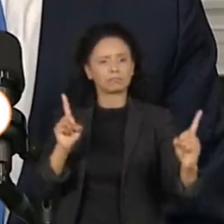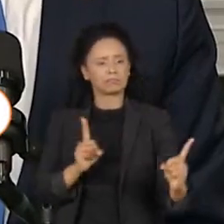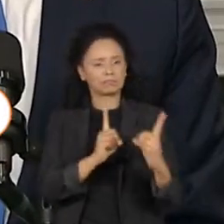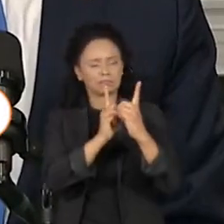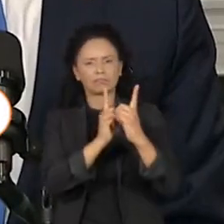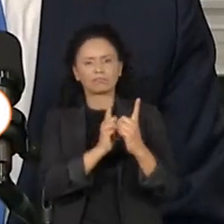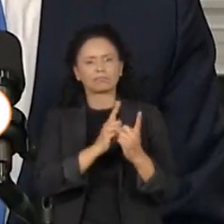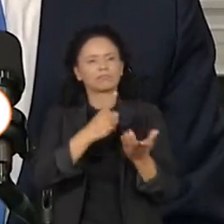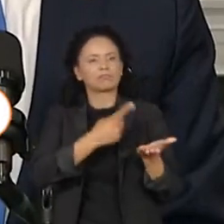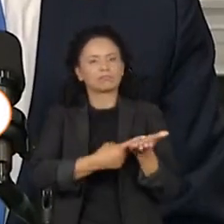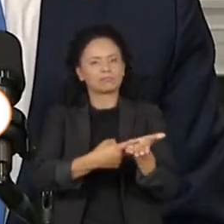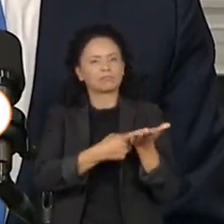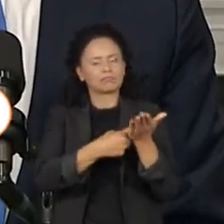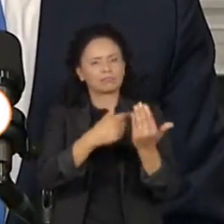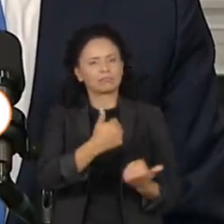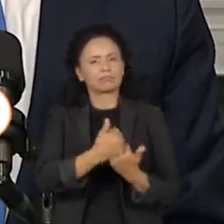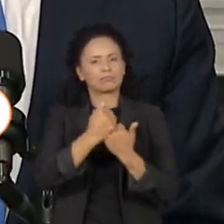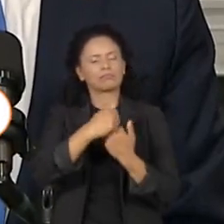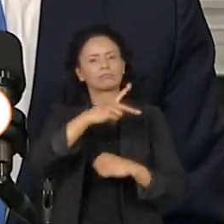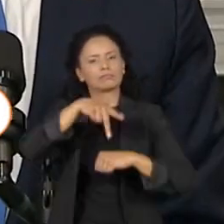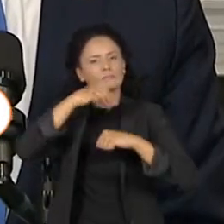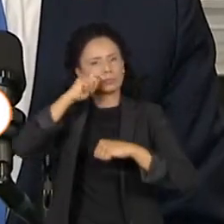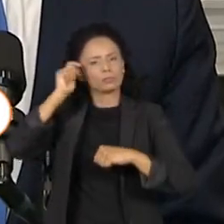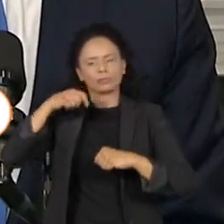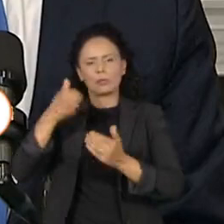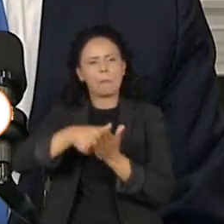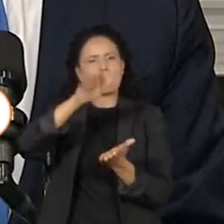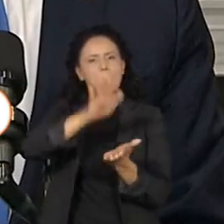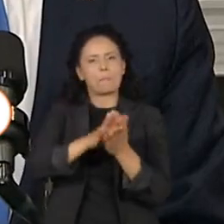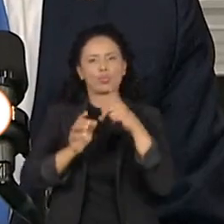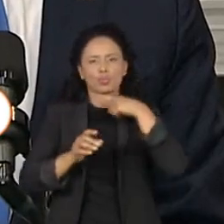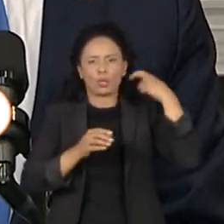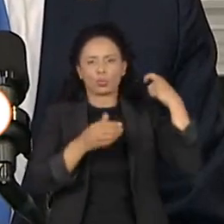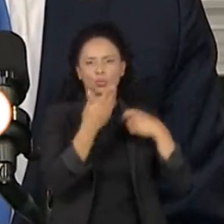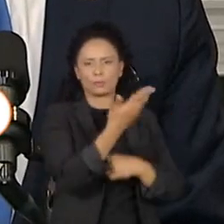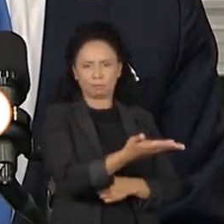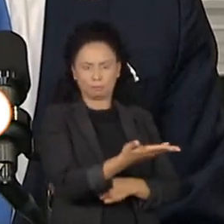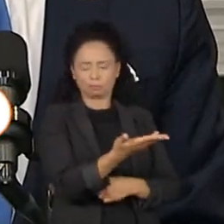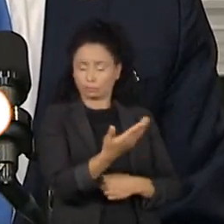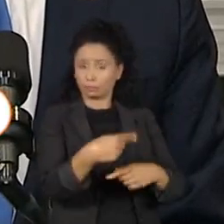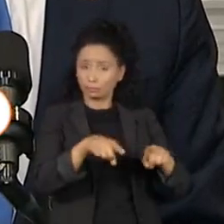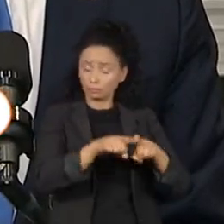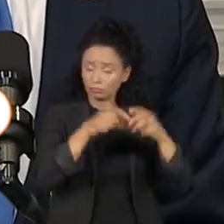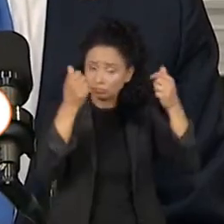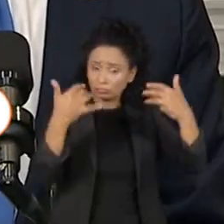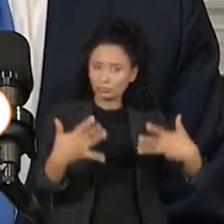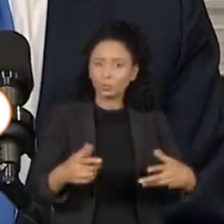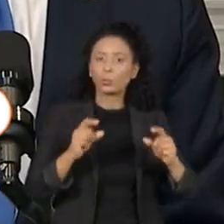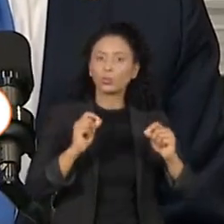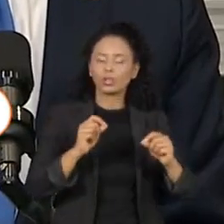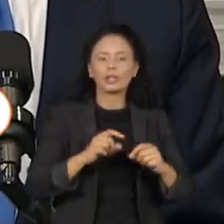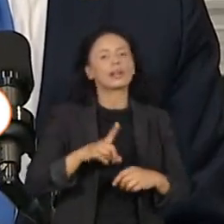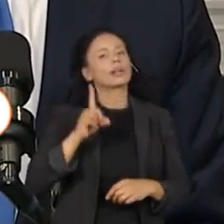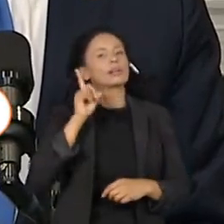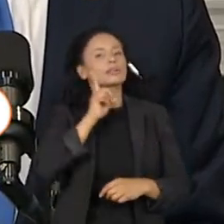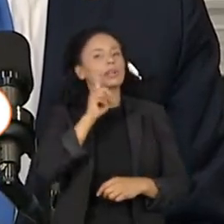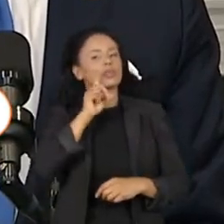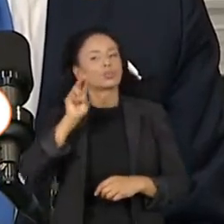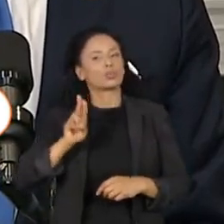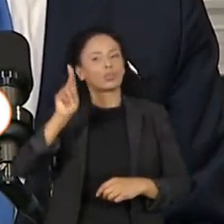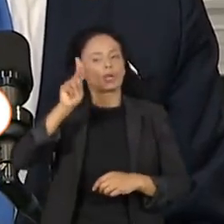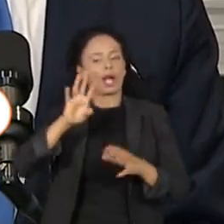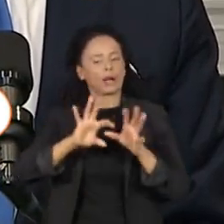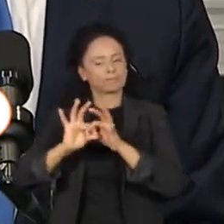apoiar a Ucrânia fazendo sanções contra a Rússia eles reafirmaram a relação especial que Estados Unidos e Reino Unido